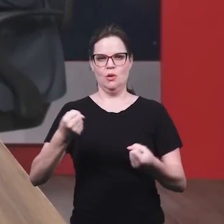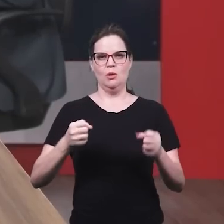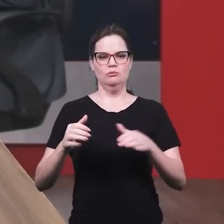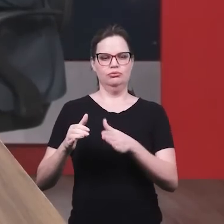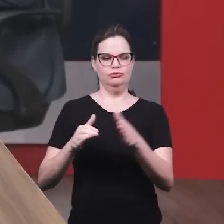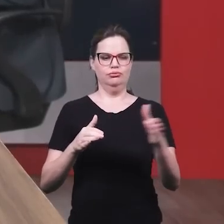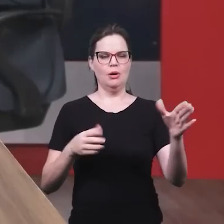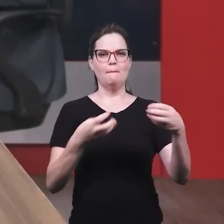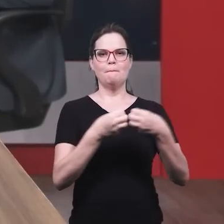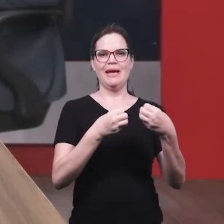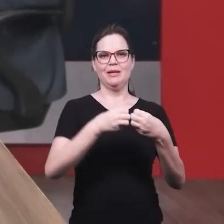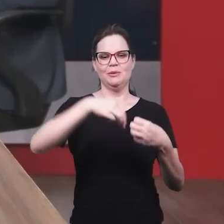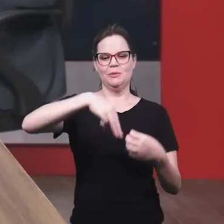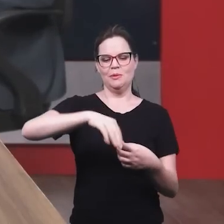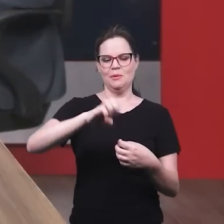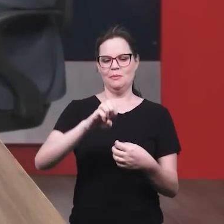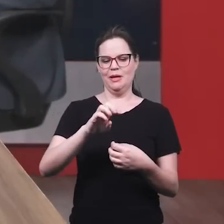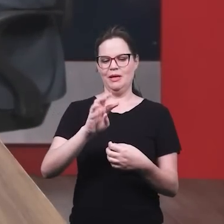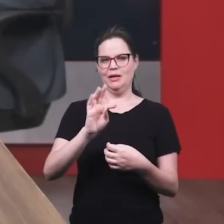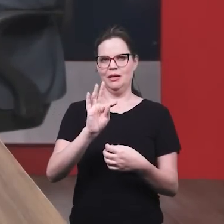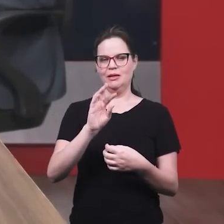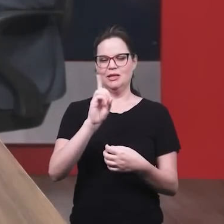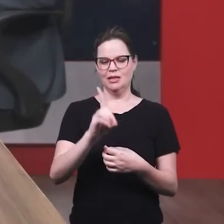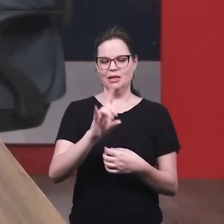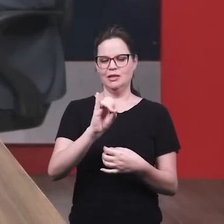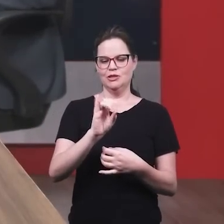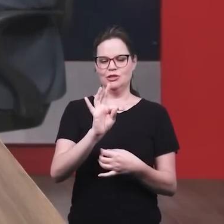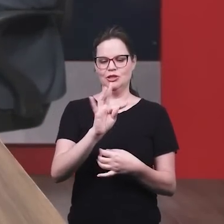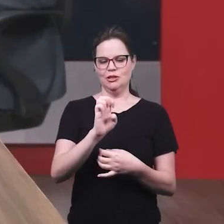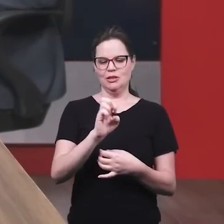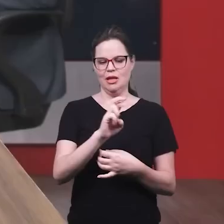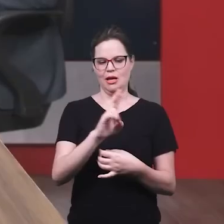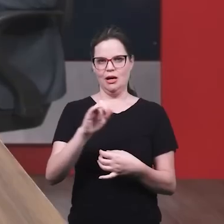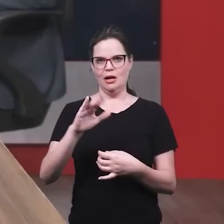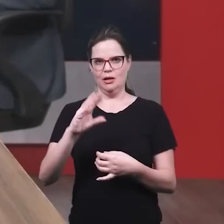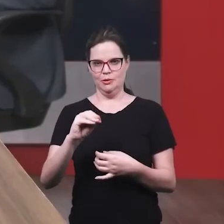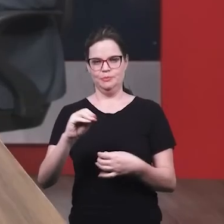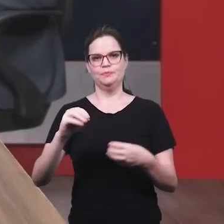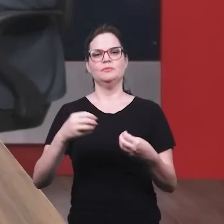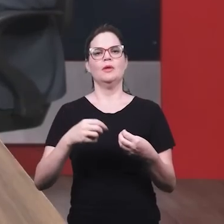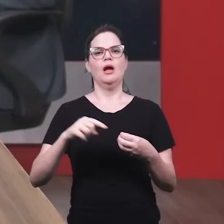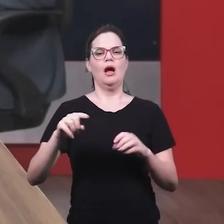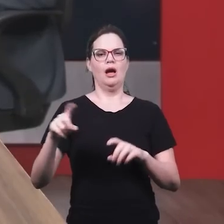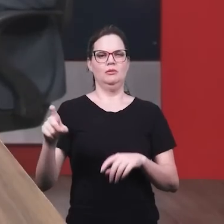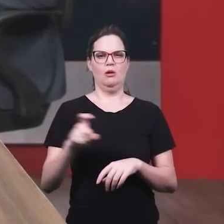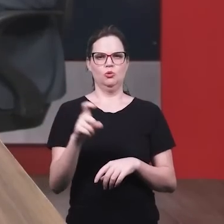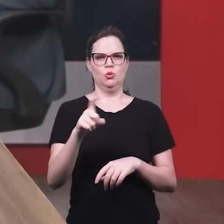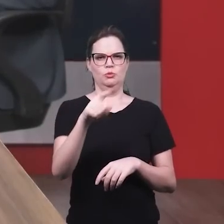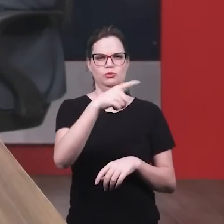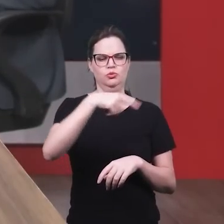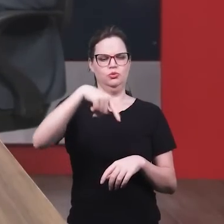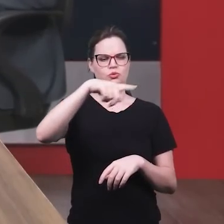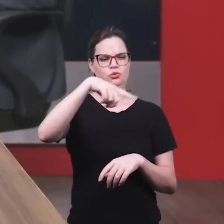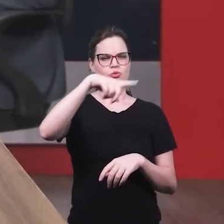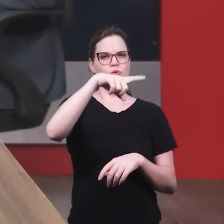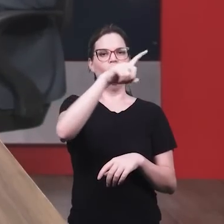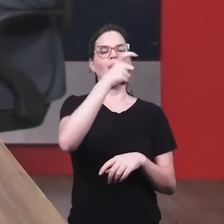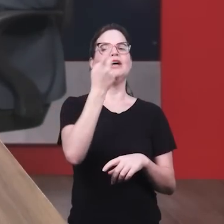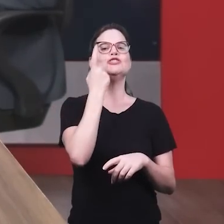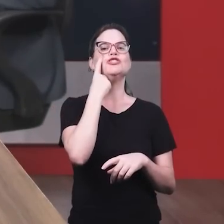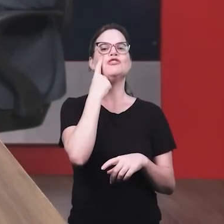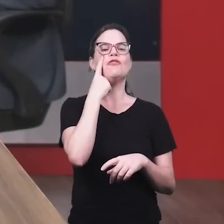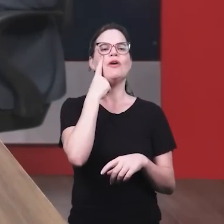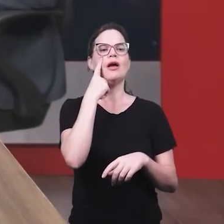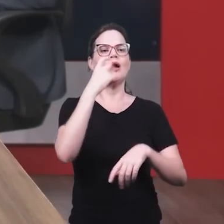Mediterrâneo, tem uma certa altura que a gente desce do ônibus e eles mostram para a gente a proximidade